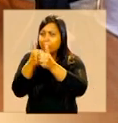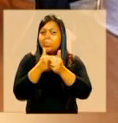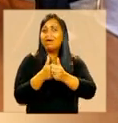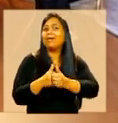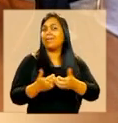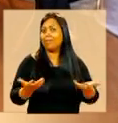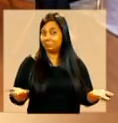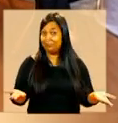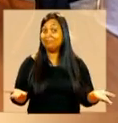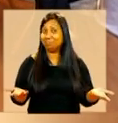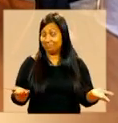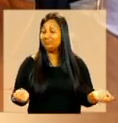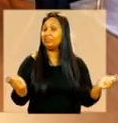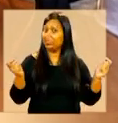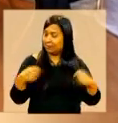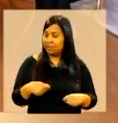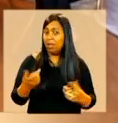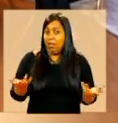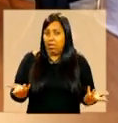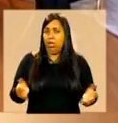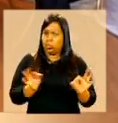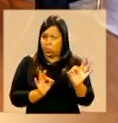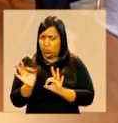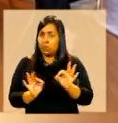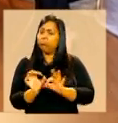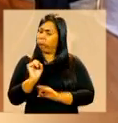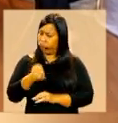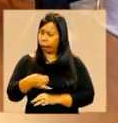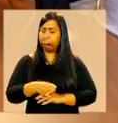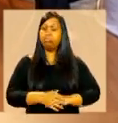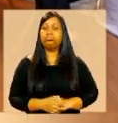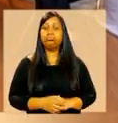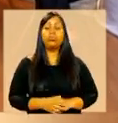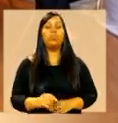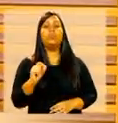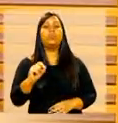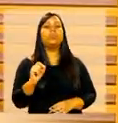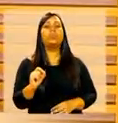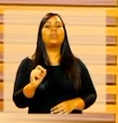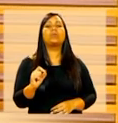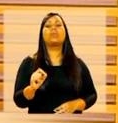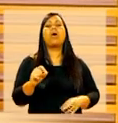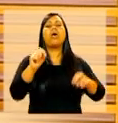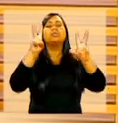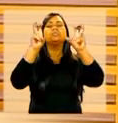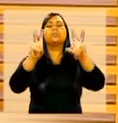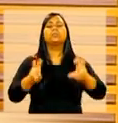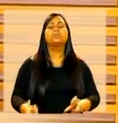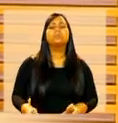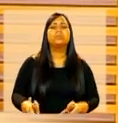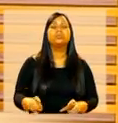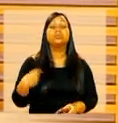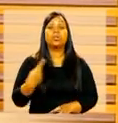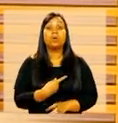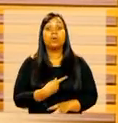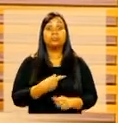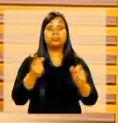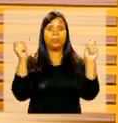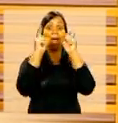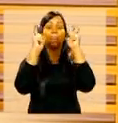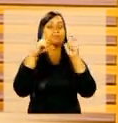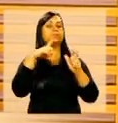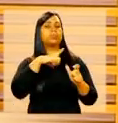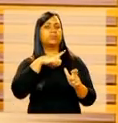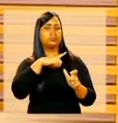vizinhos aí. Exatamente. Dá pra gente se organizar, né? E quais as questões que a gente tem que